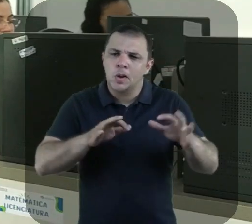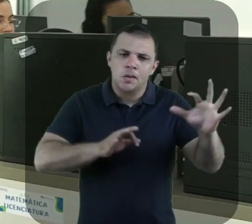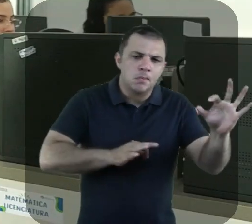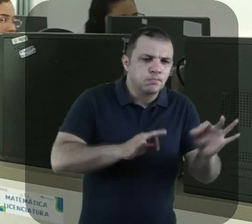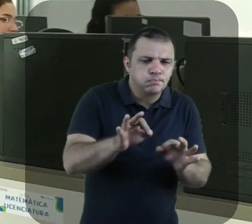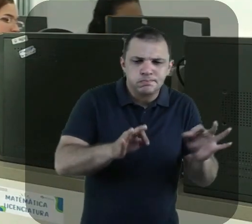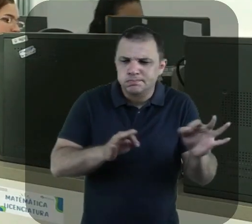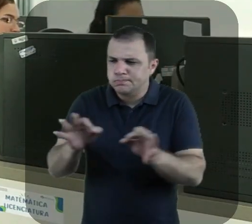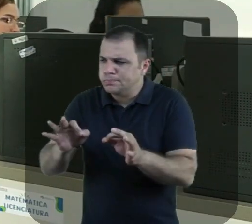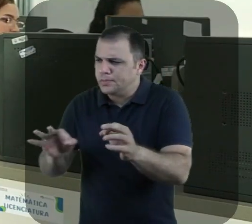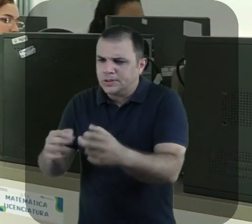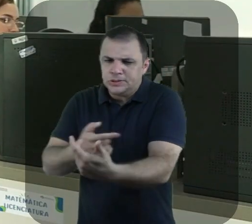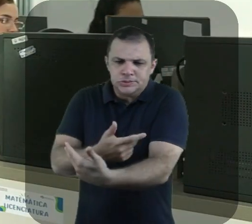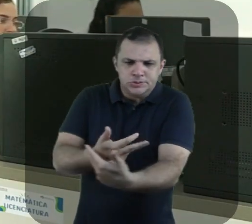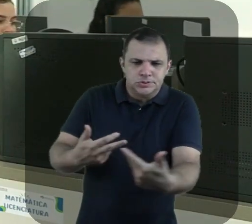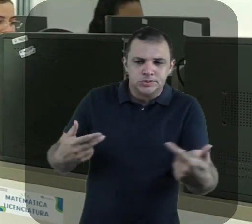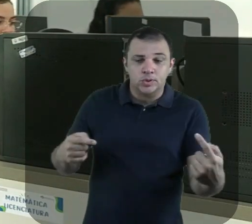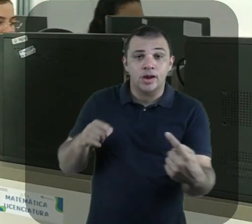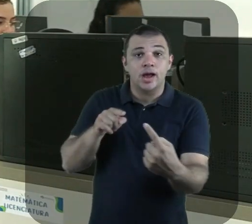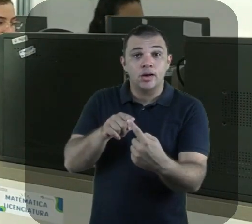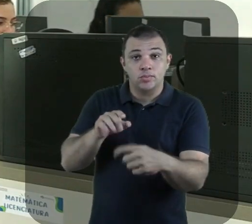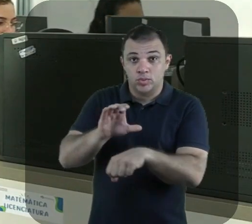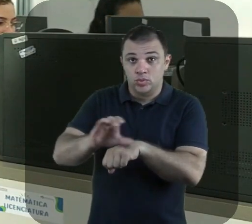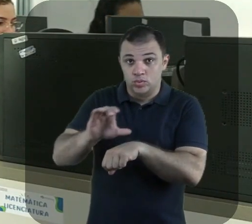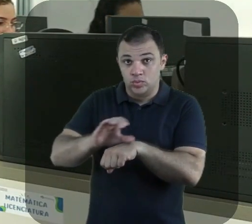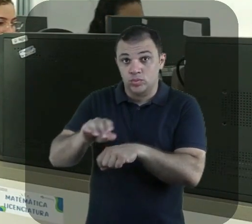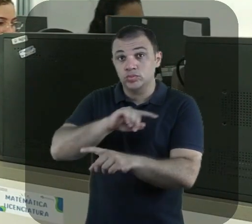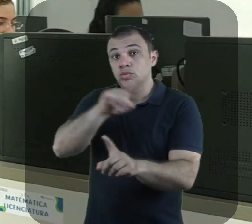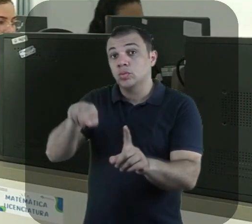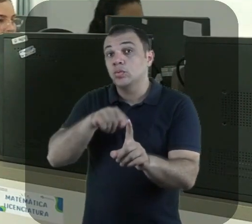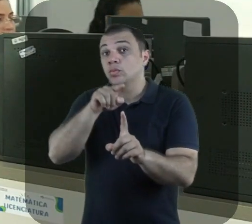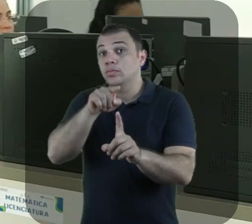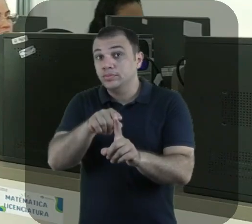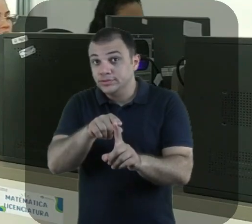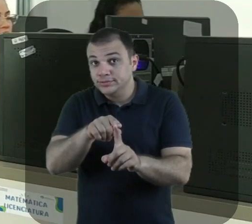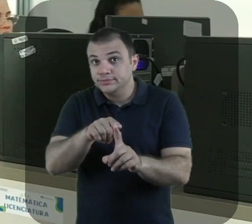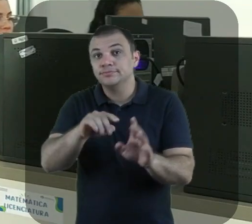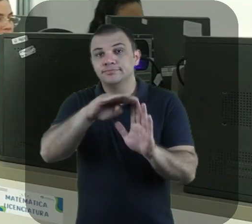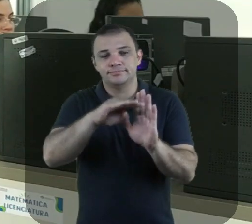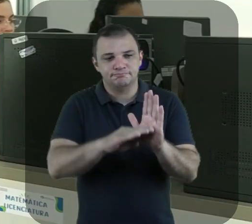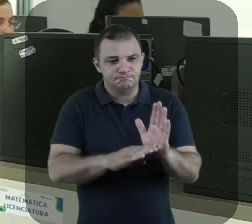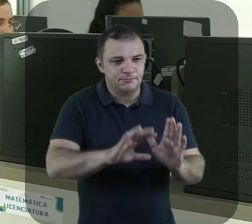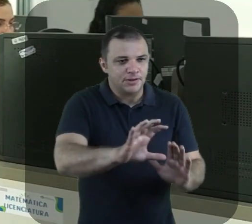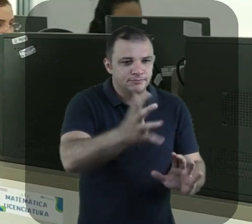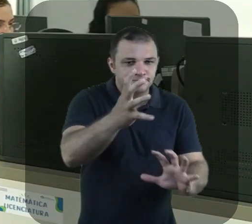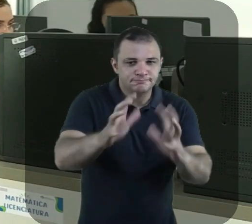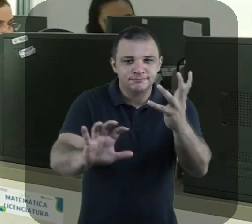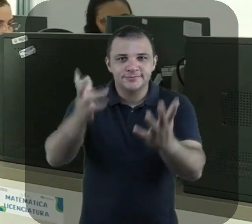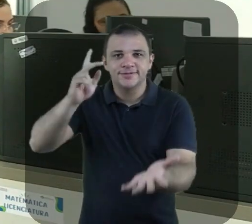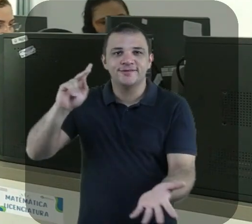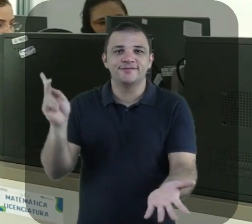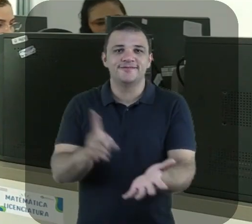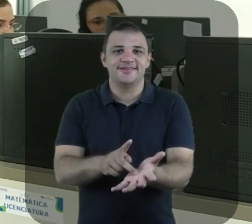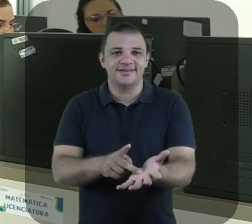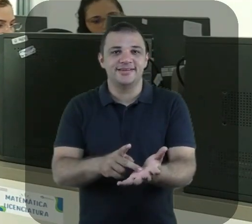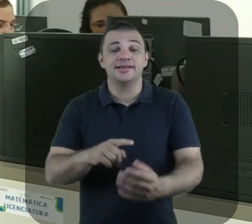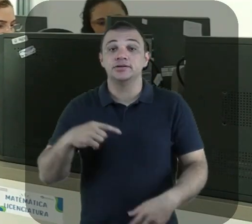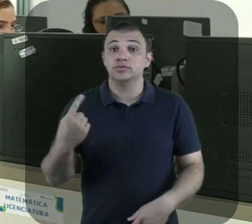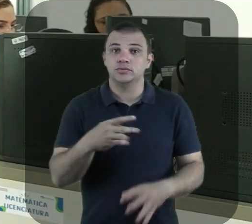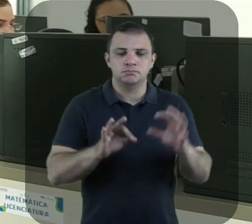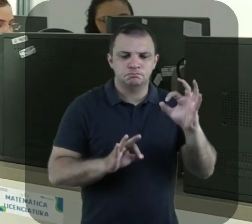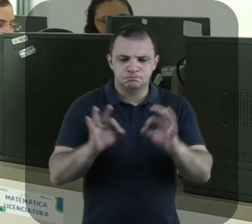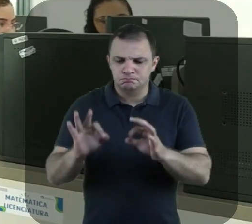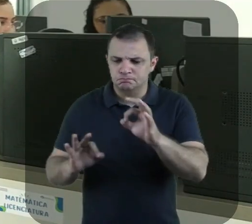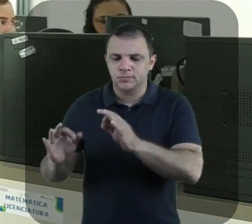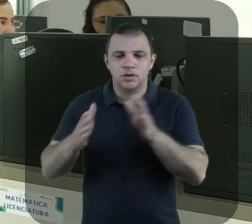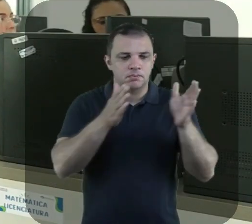vapor, organizando todas as questões relacionadas à efetividade desse programa, para a gente colocar